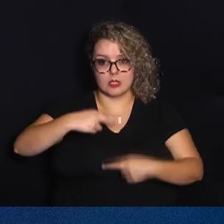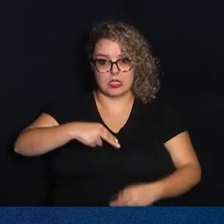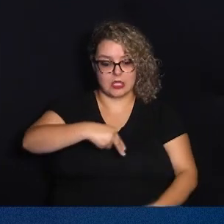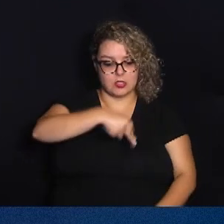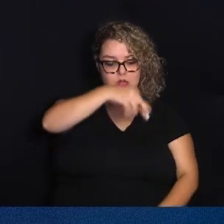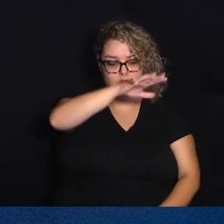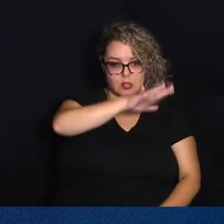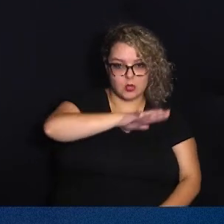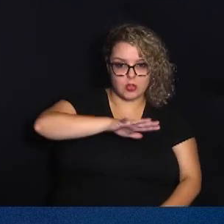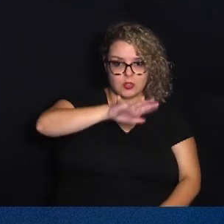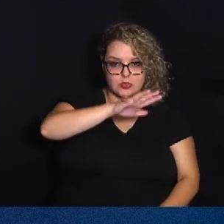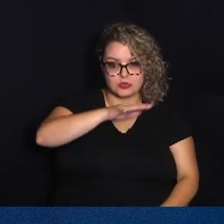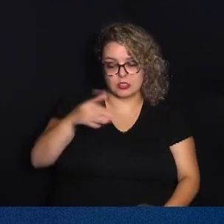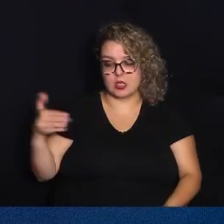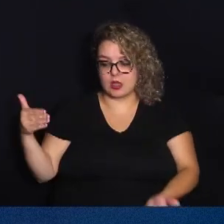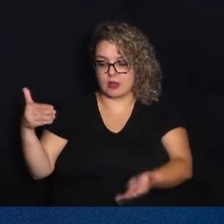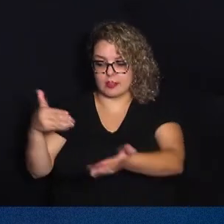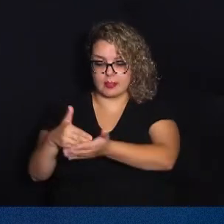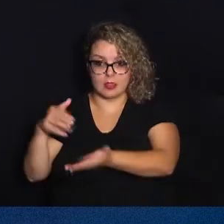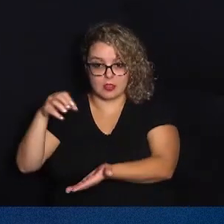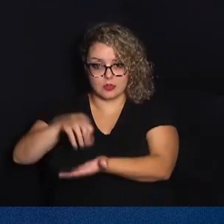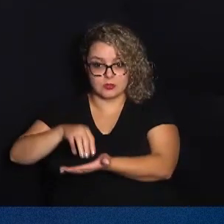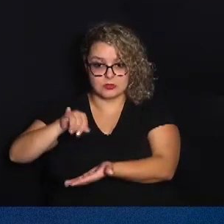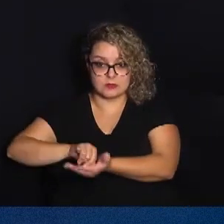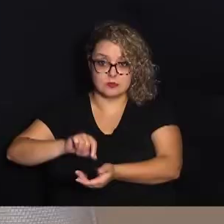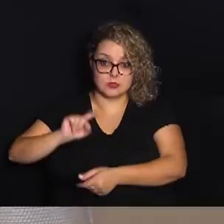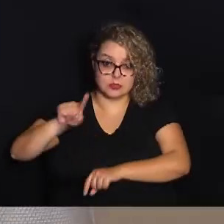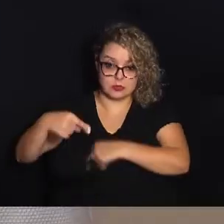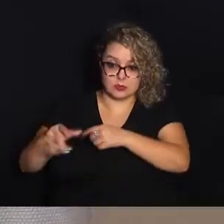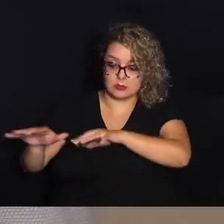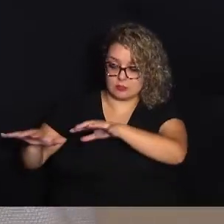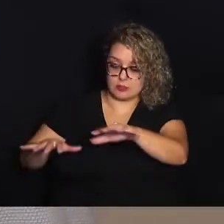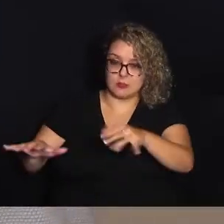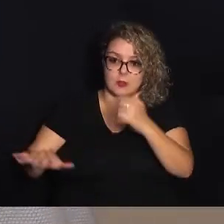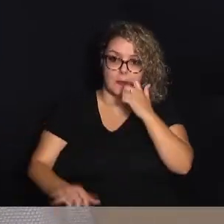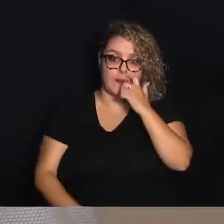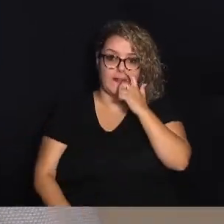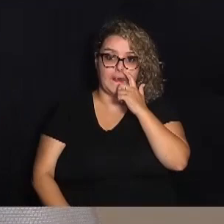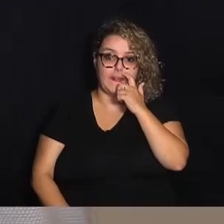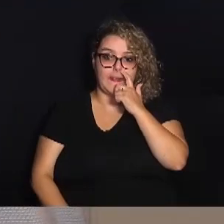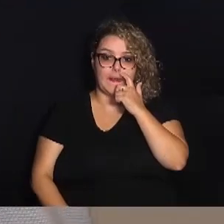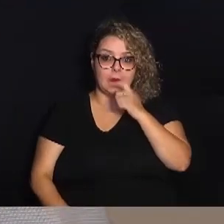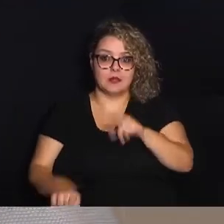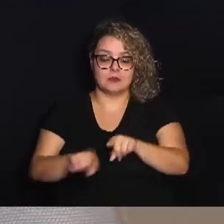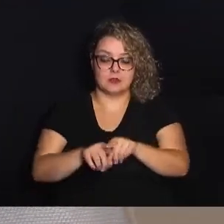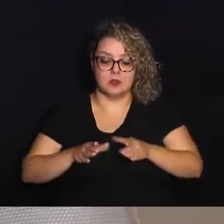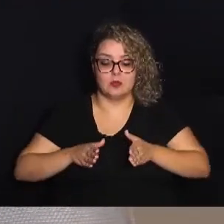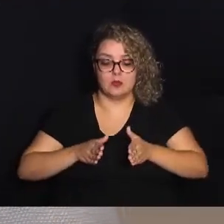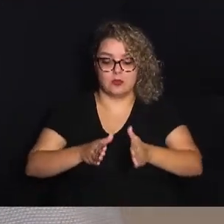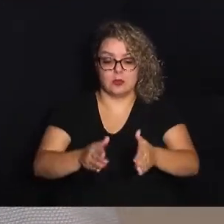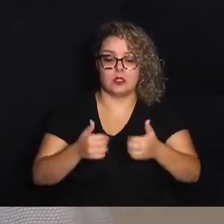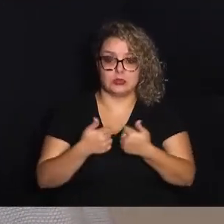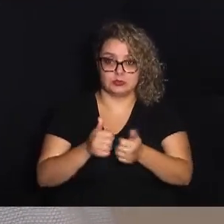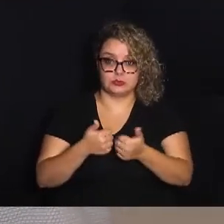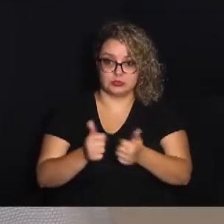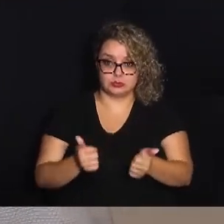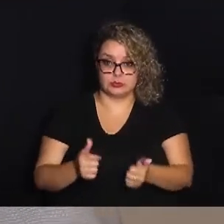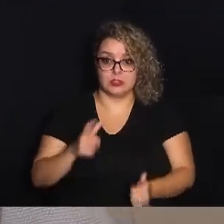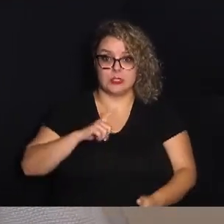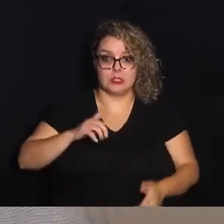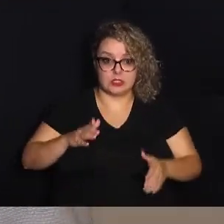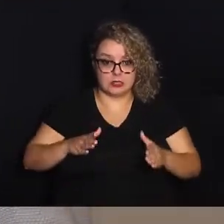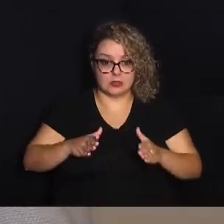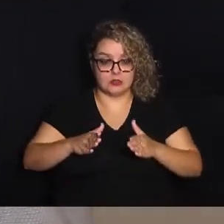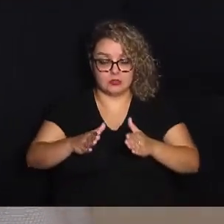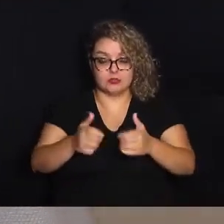parte norte da cidade de Campinas ao centro e as outras regiões também ela pertence a um corredor de ônibus que hoje tem um